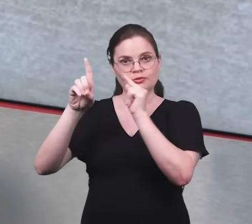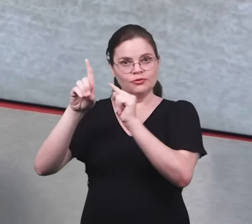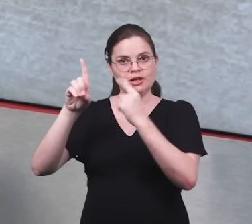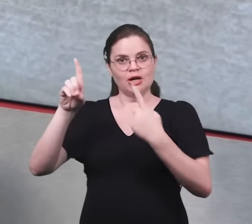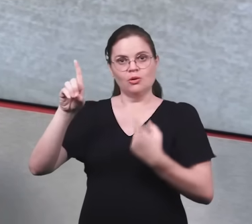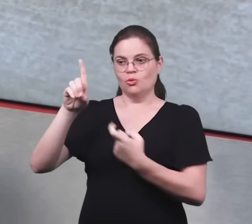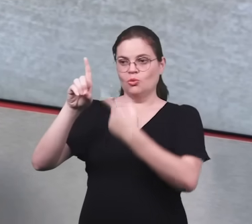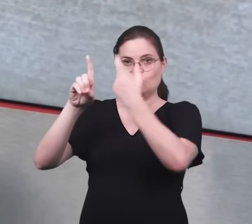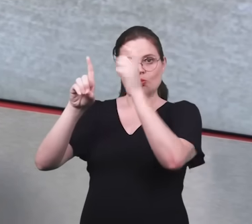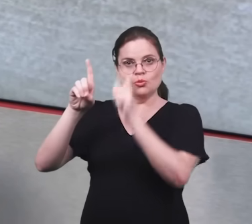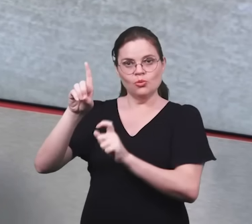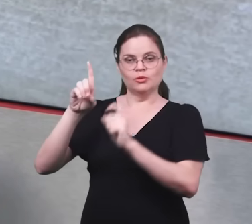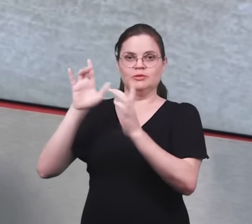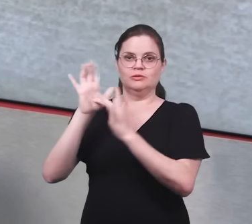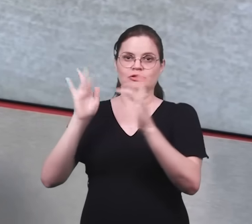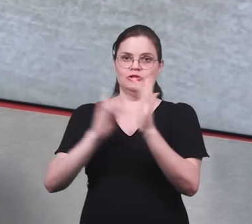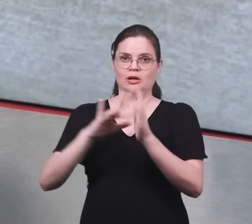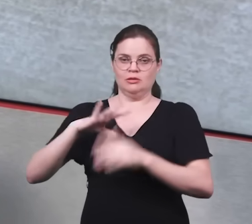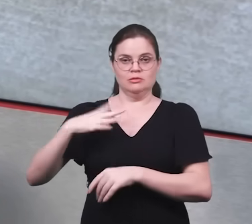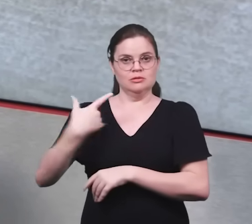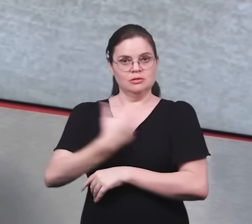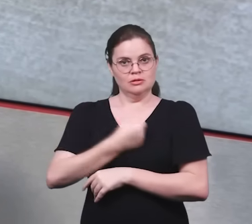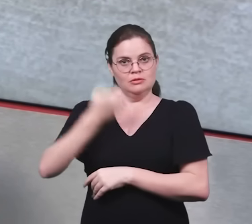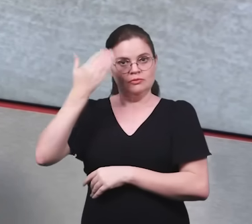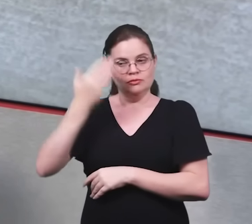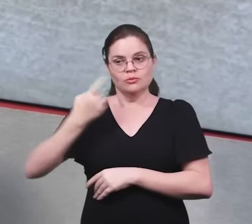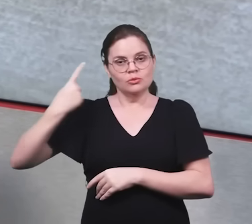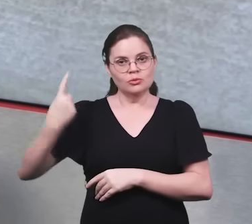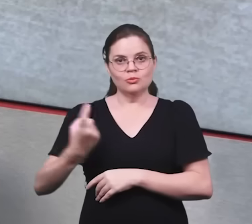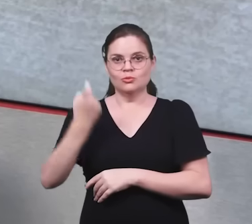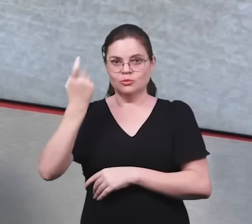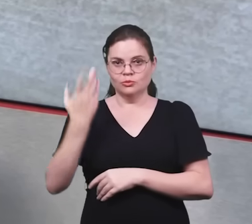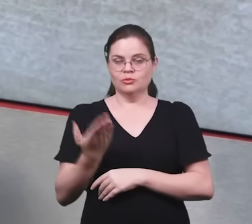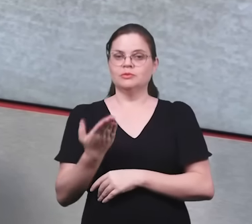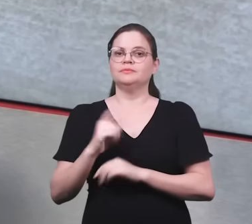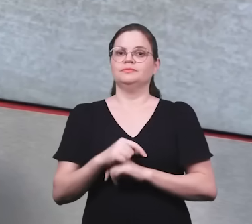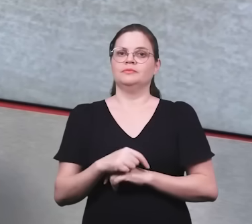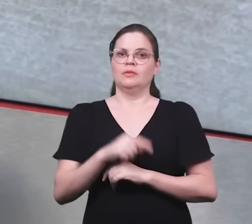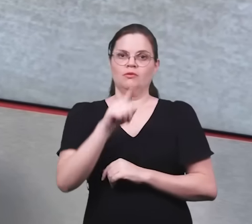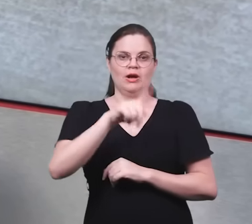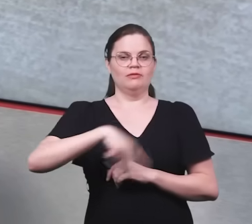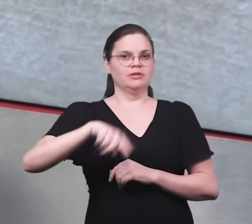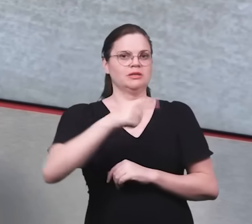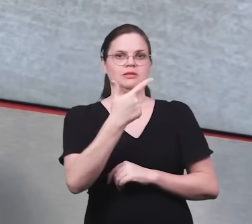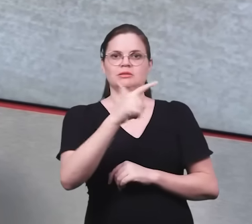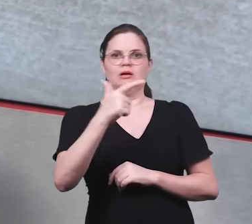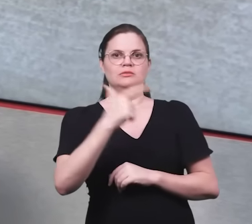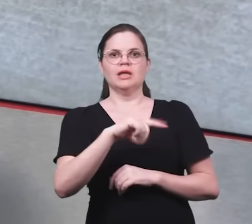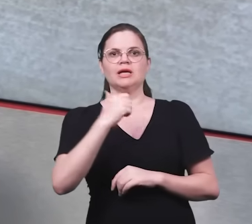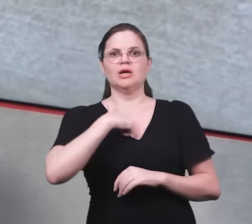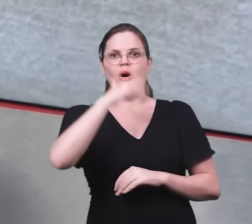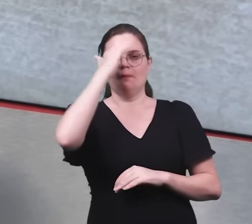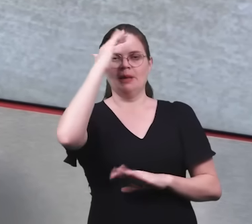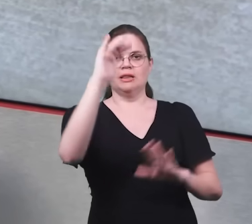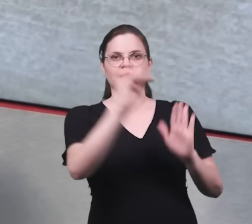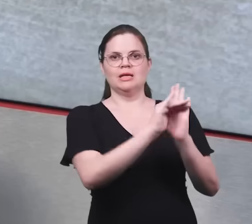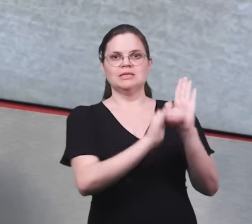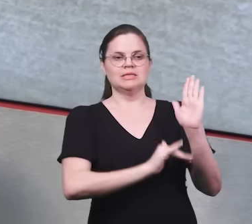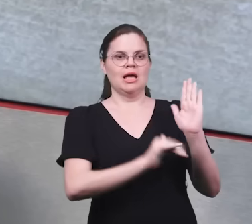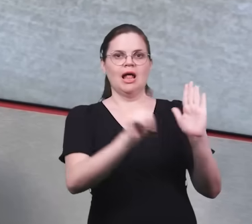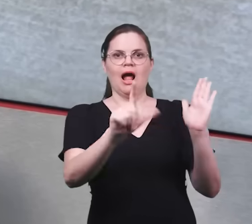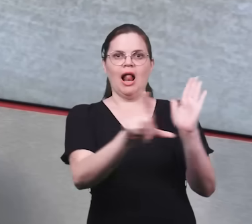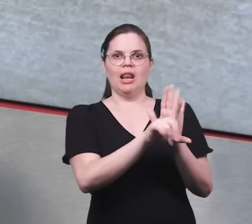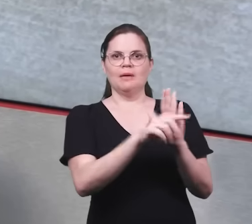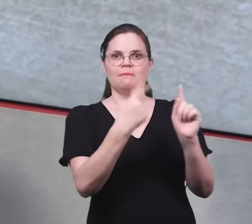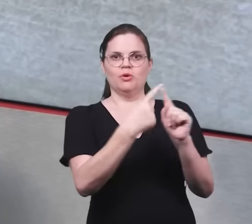méritos do nosso amado Senhor e Salvador Jesus Cristo, esse então não está debaixo de uma lei. Ele não vai ser